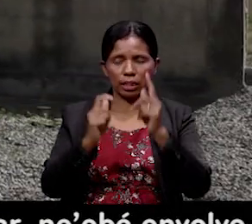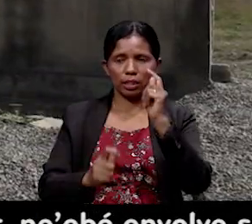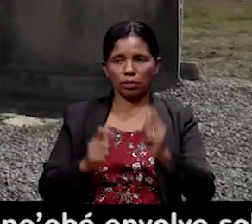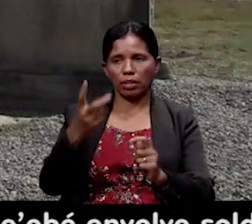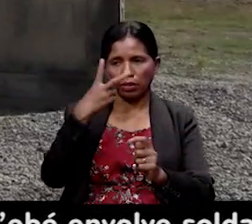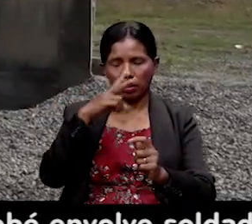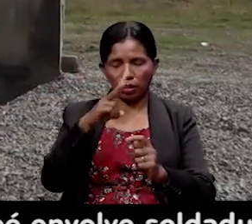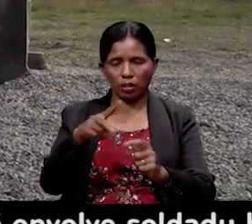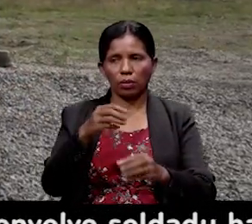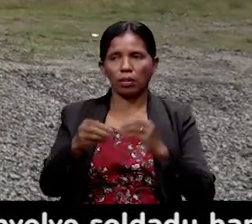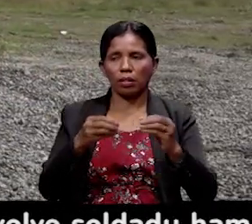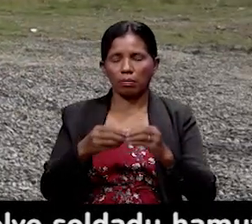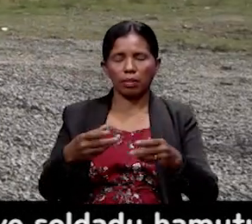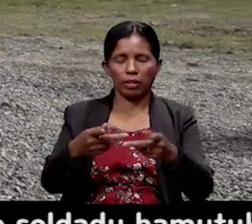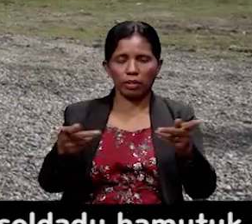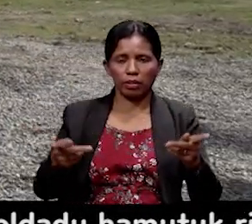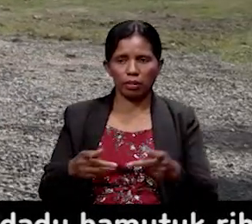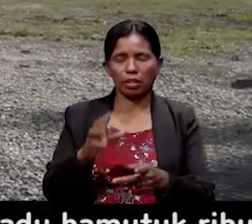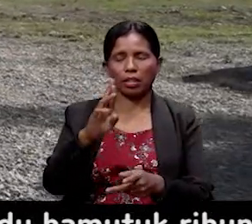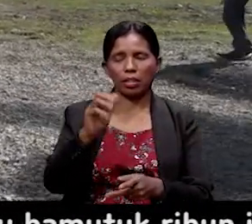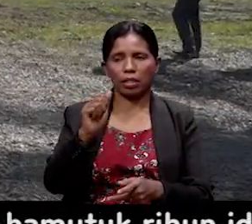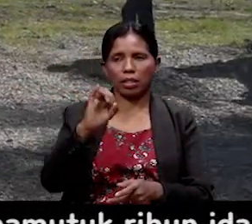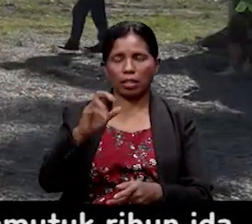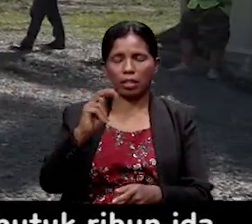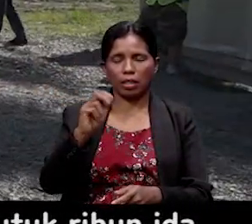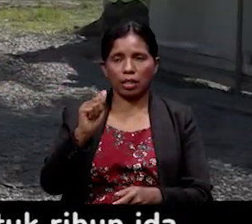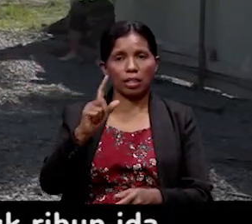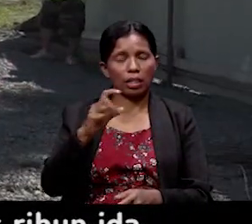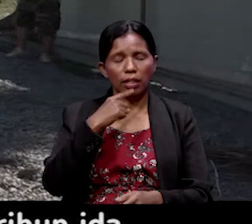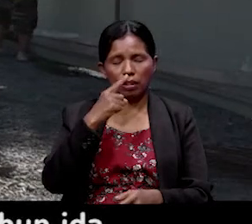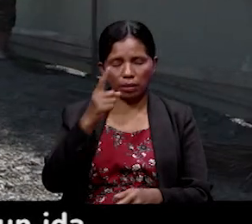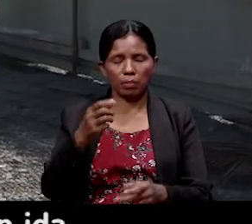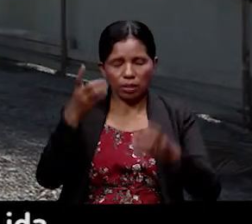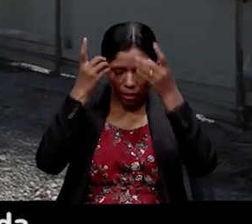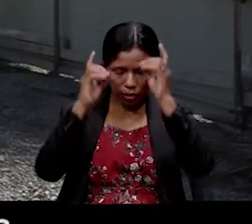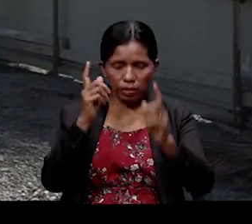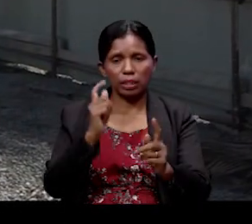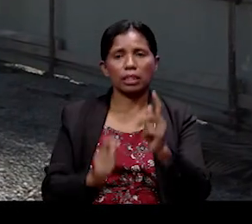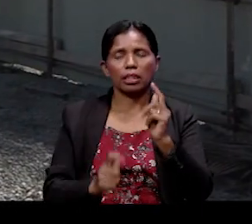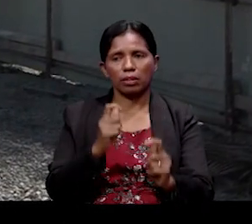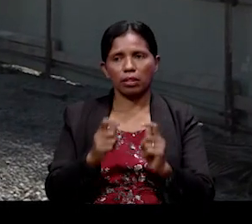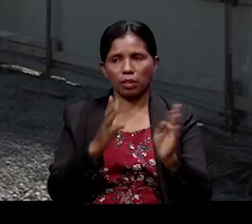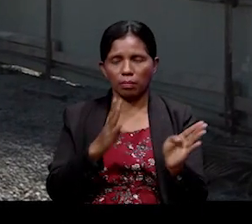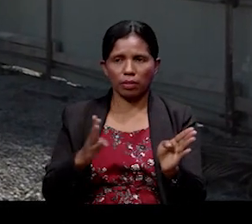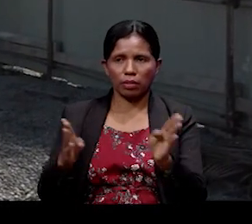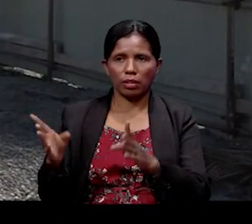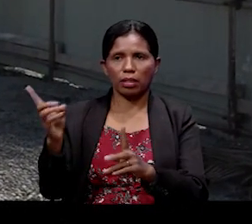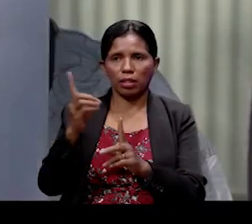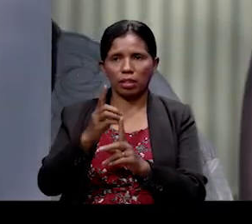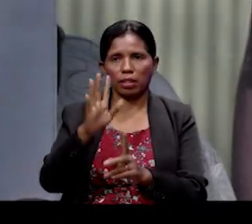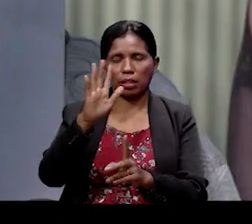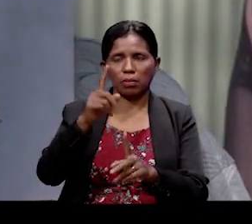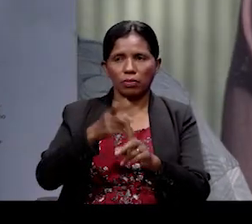restituição posse provisório ba Rai 9 Sebastião da Silva, baseado ba decisão tribunal e a processo providência cautelar e a Loron Lima